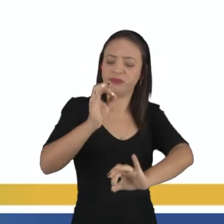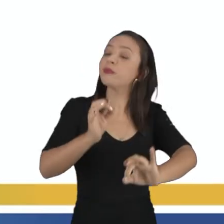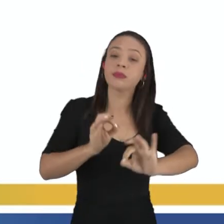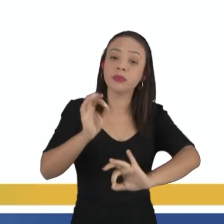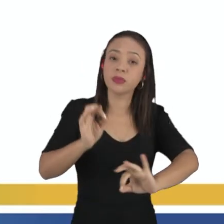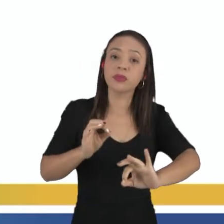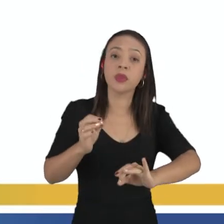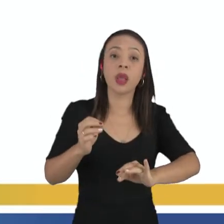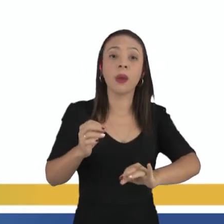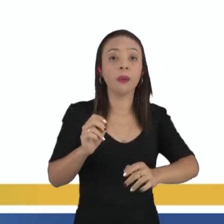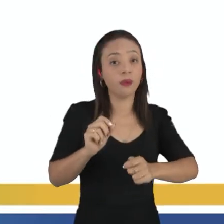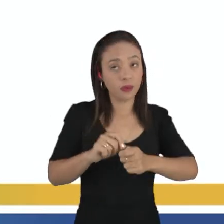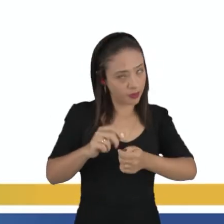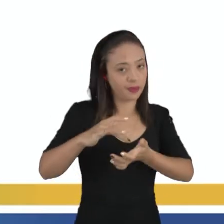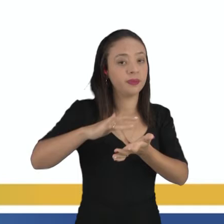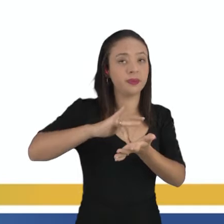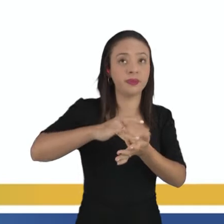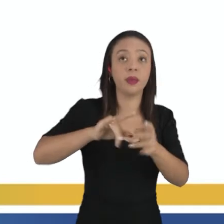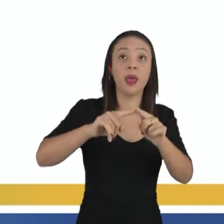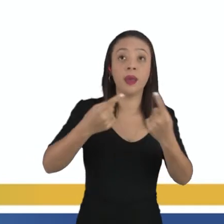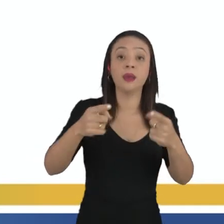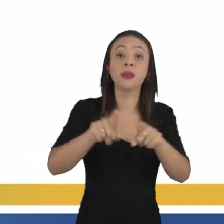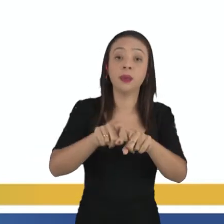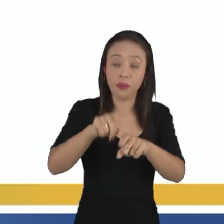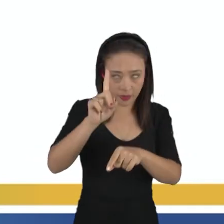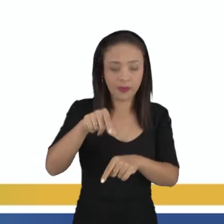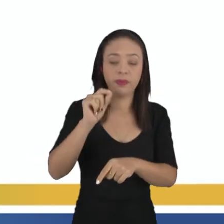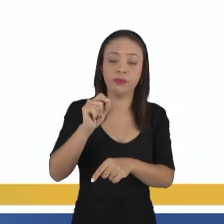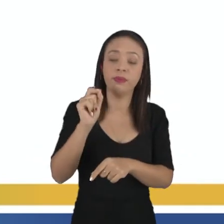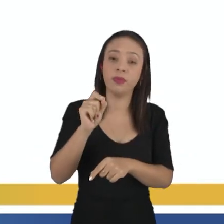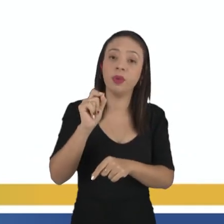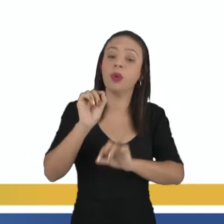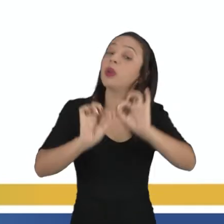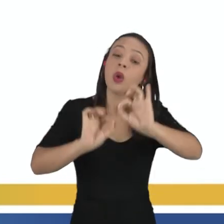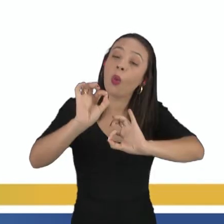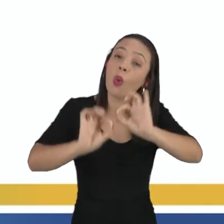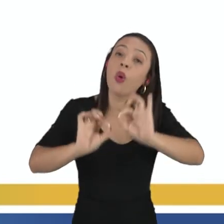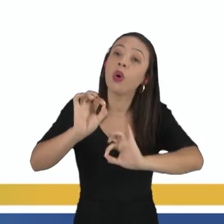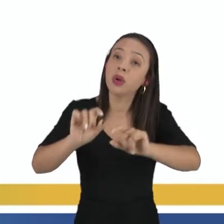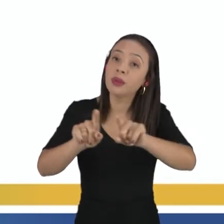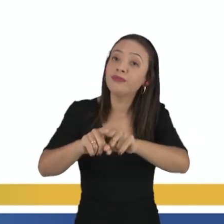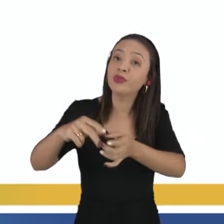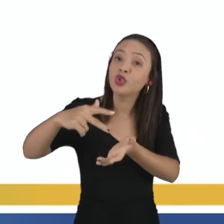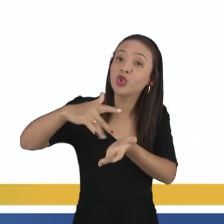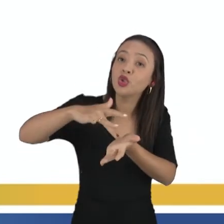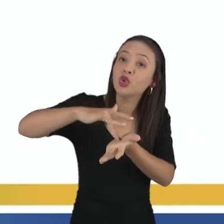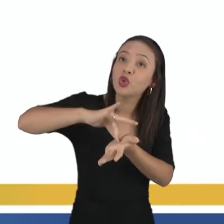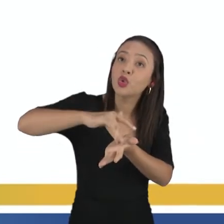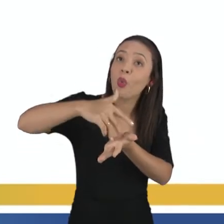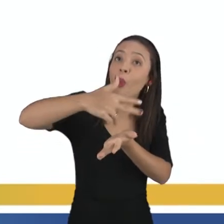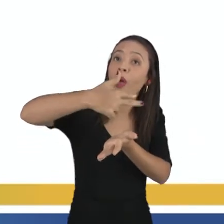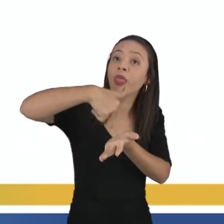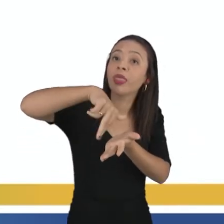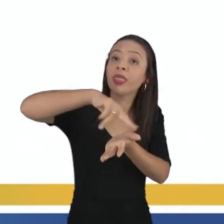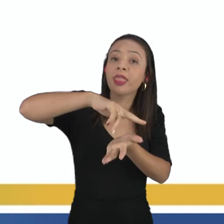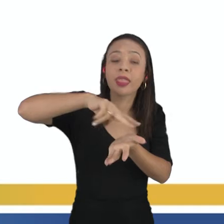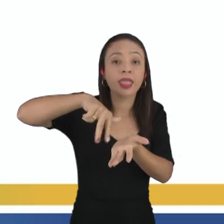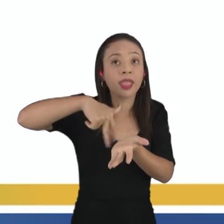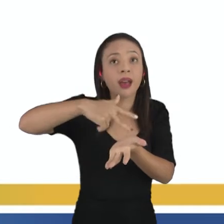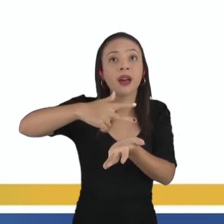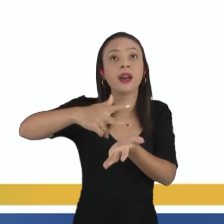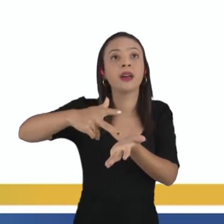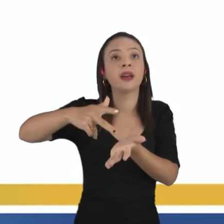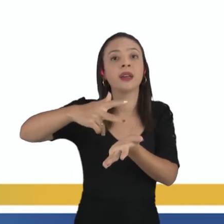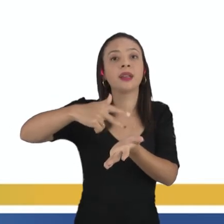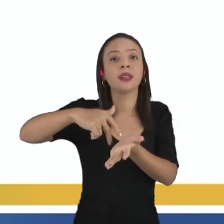para essa arte, mas ao mesmo tempo, trata-se da construção de uma dança acadêmica com uma